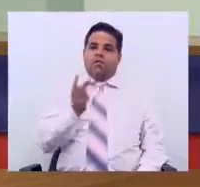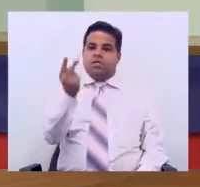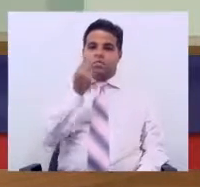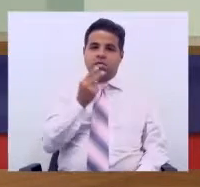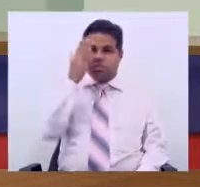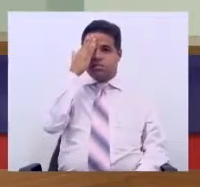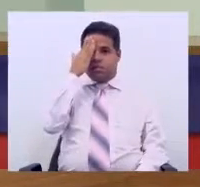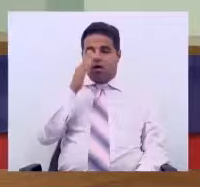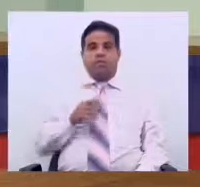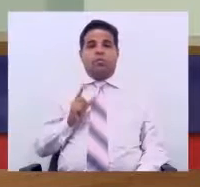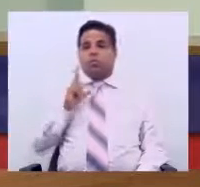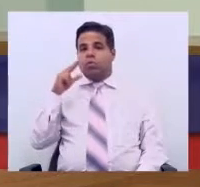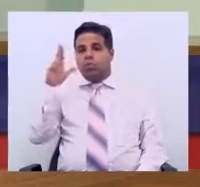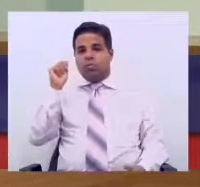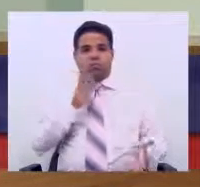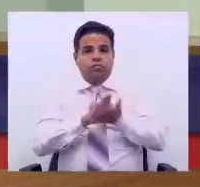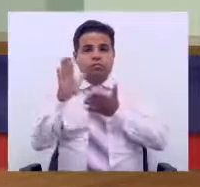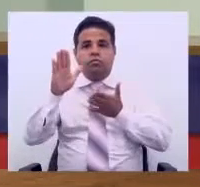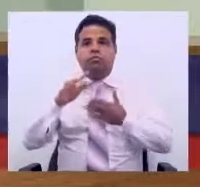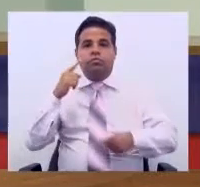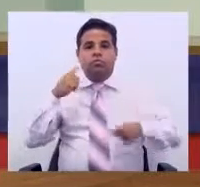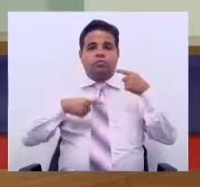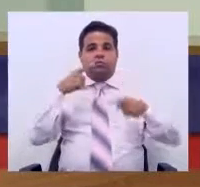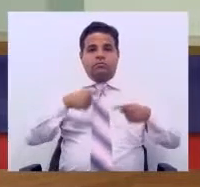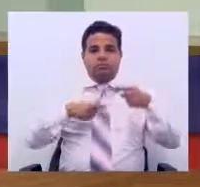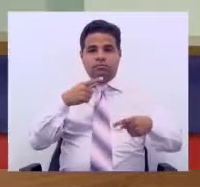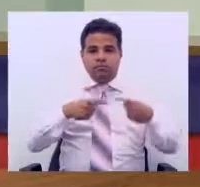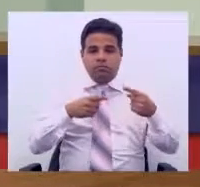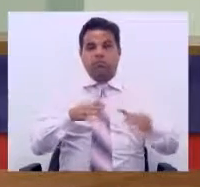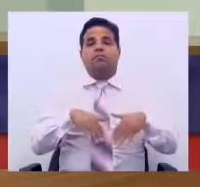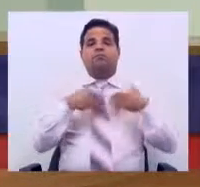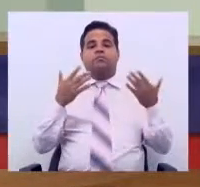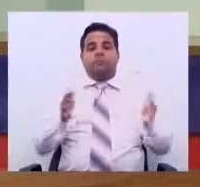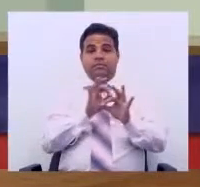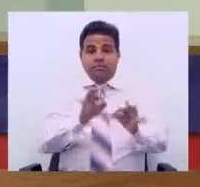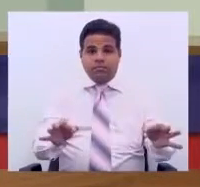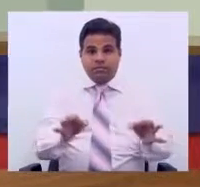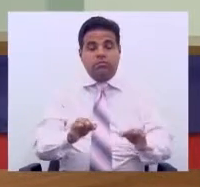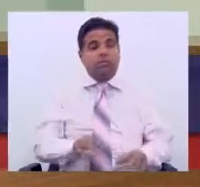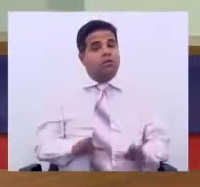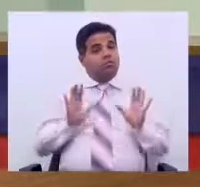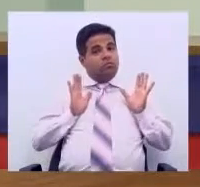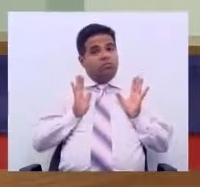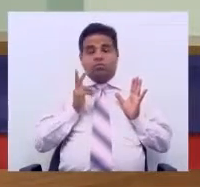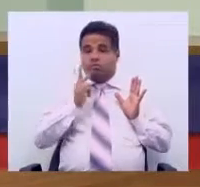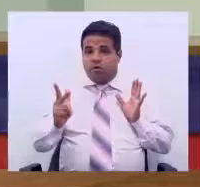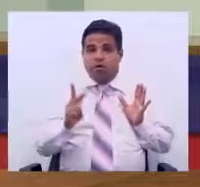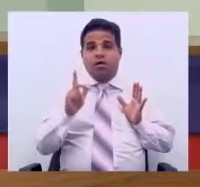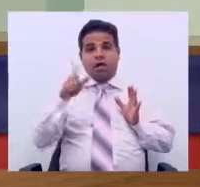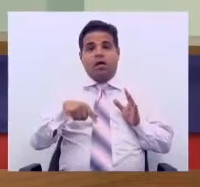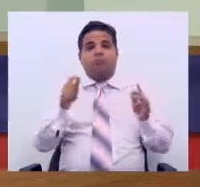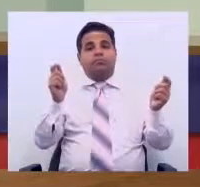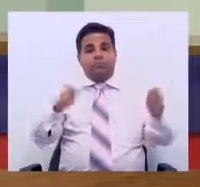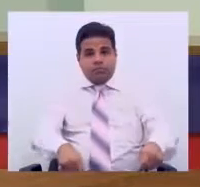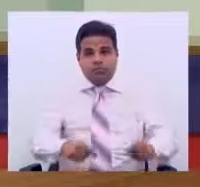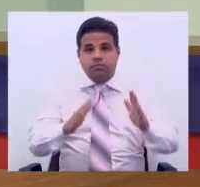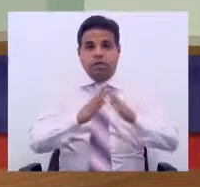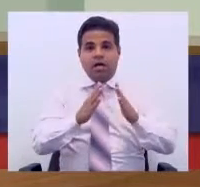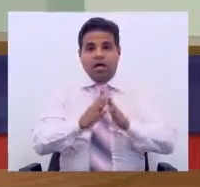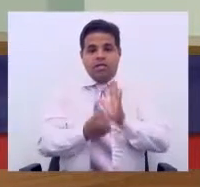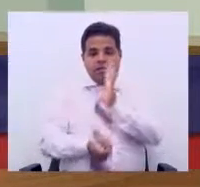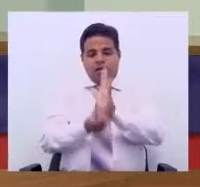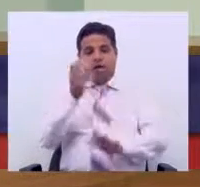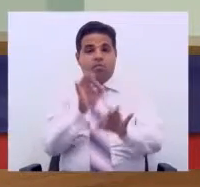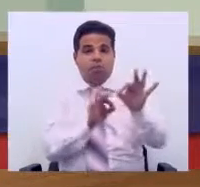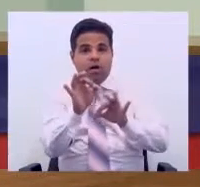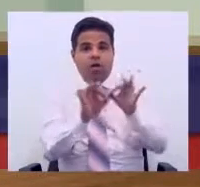aqui de fugir do debate, do mais simples ao mais polêmico. Então, categoricamente eu digo, é possível a casa elaborar um